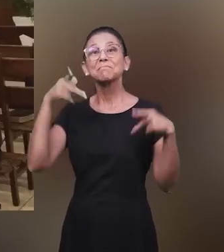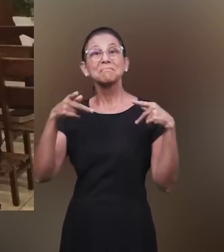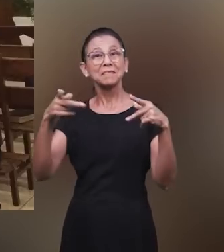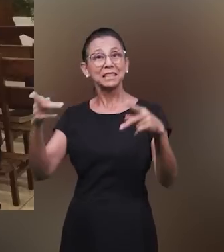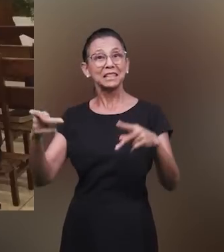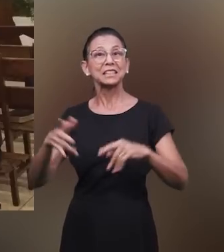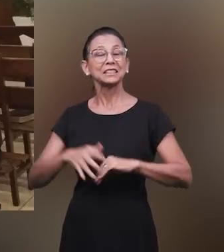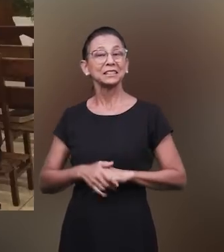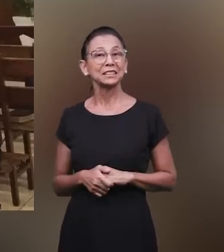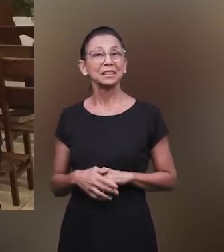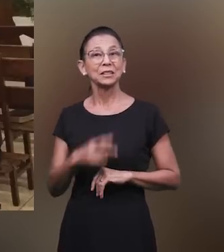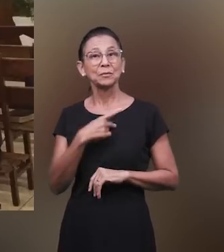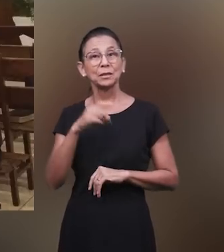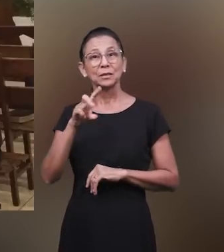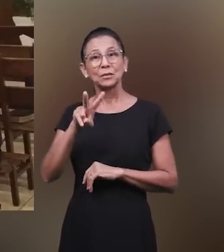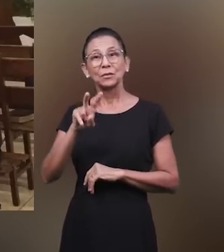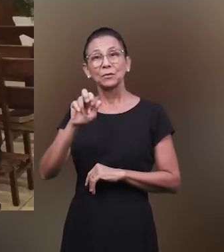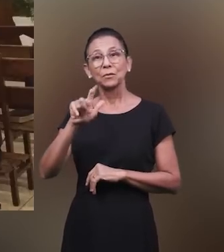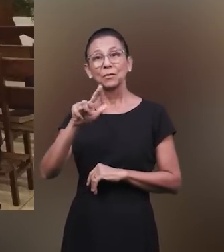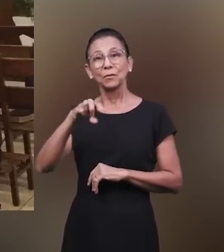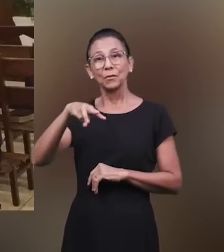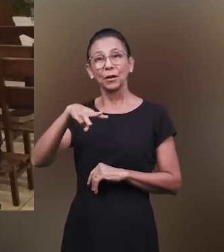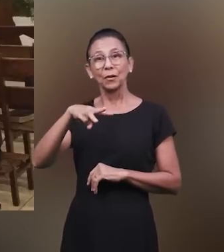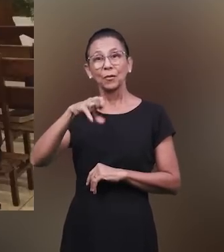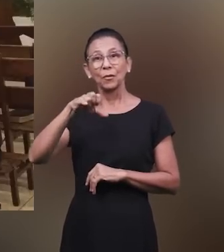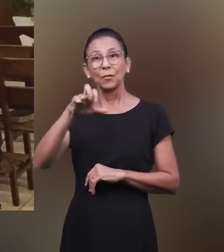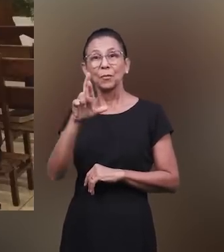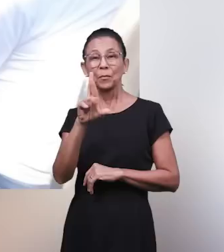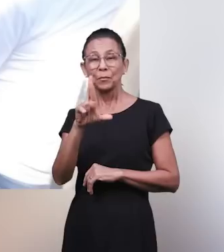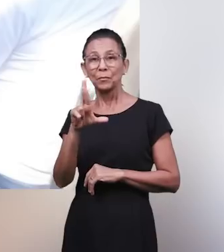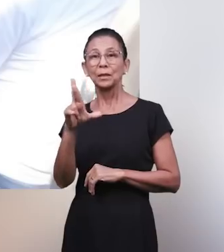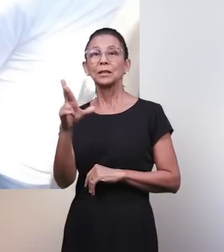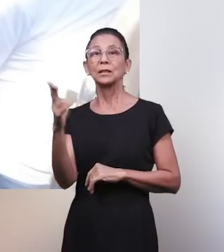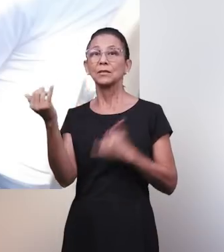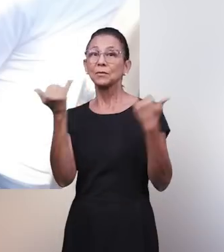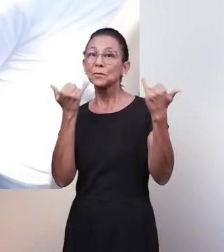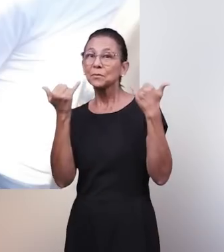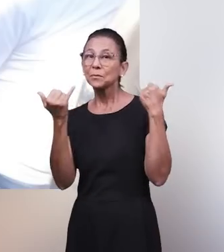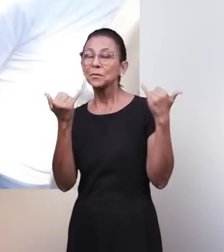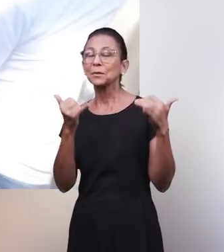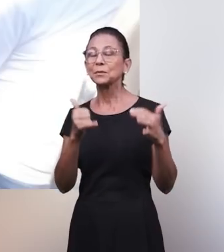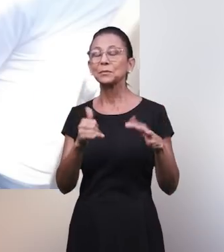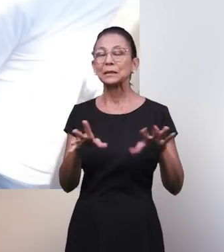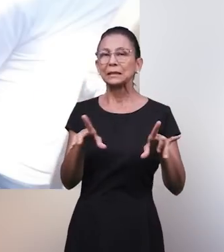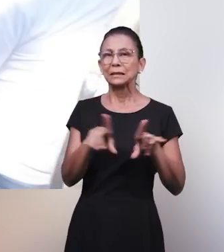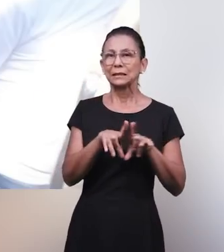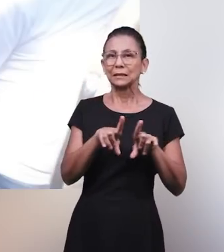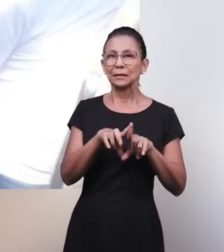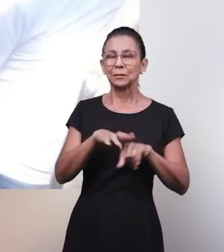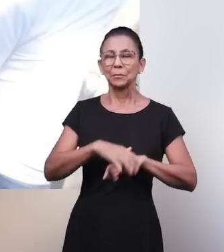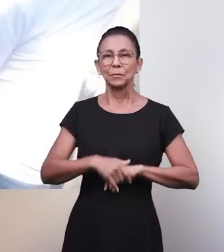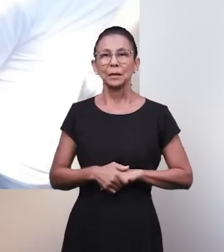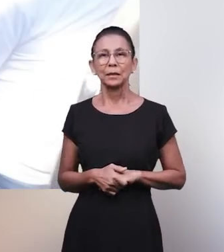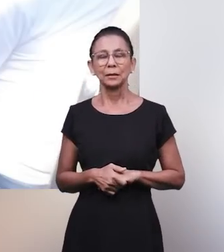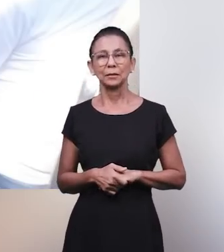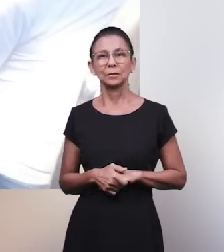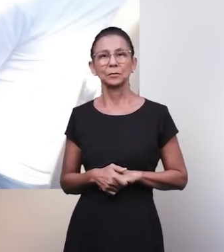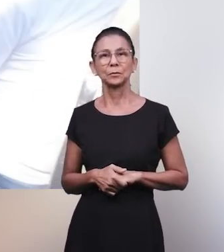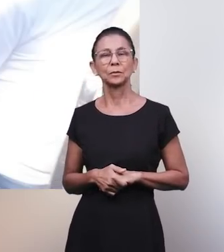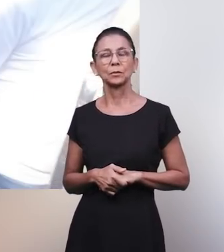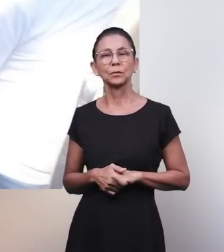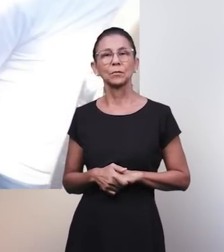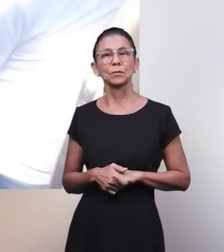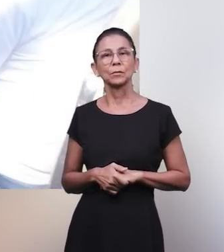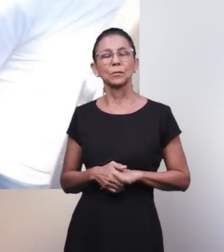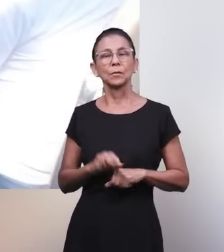Valmir nos passou essa informação, glórias ao Senhor. Também no ministério do pastor Valmir, um culto